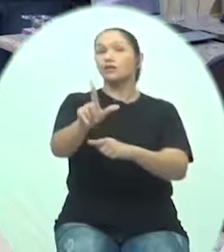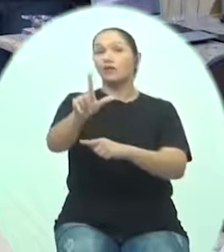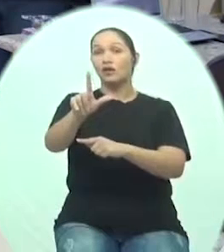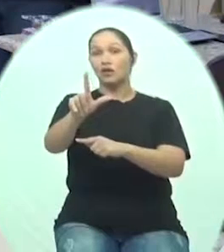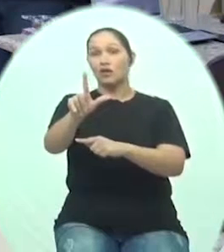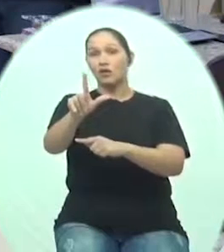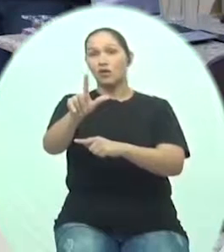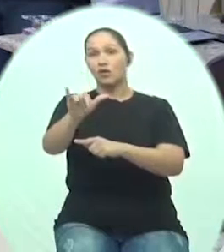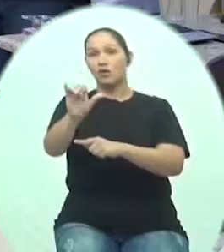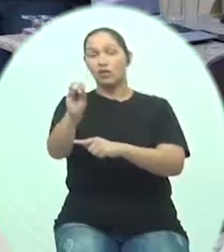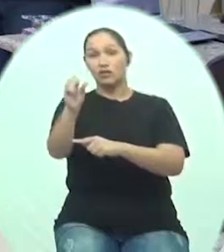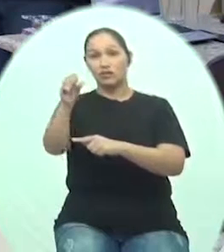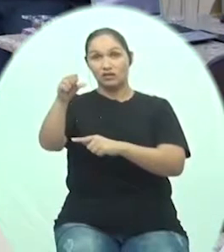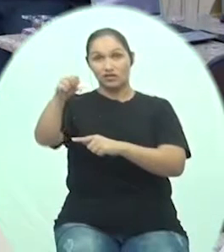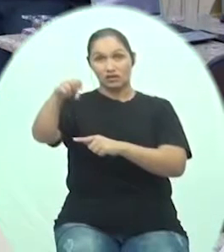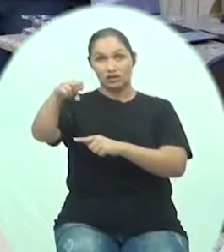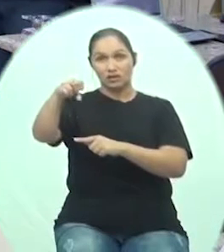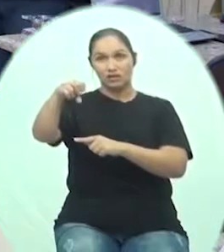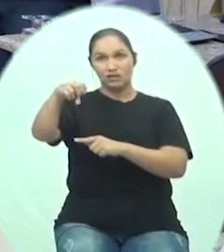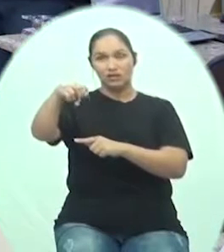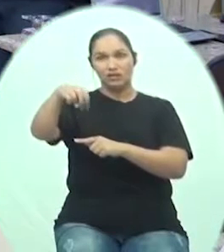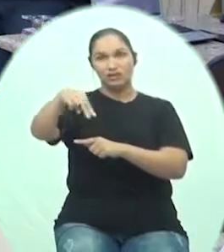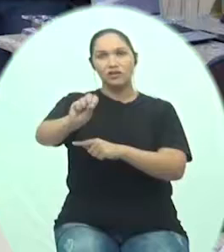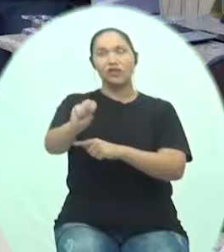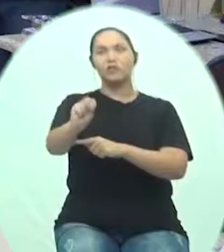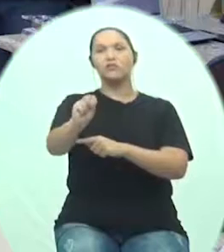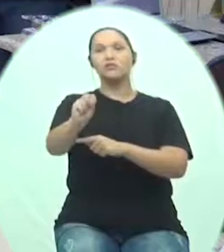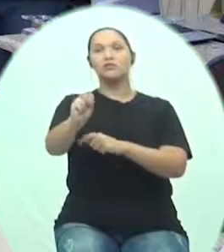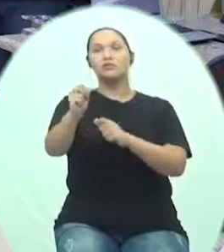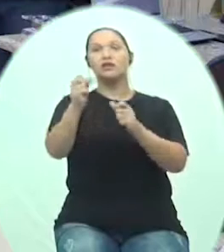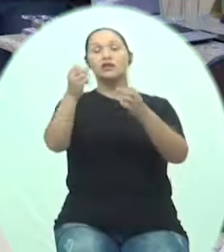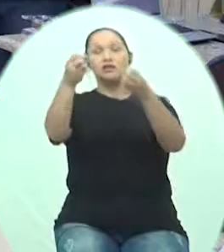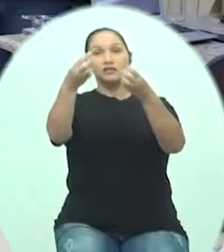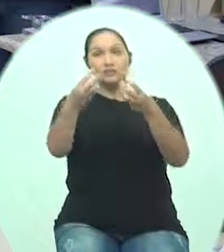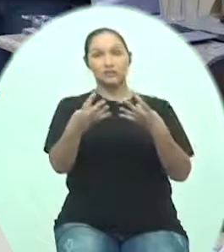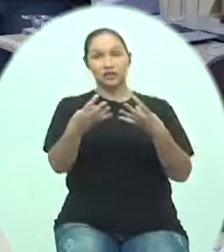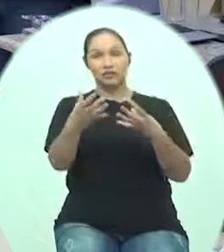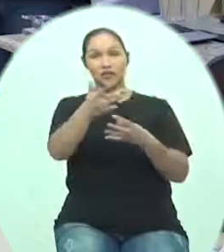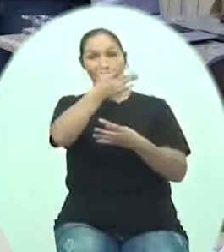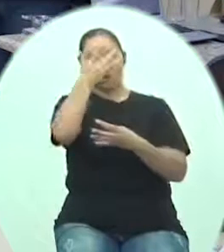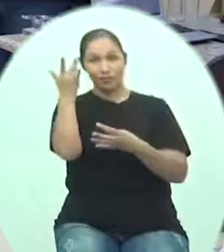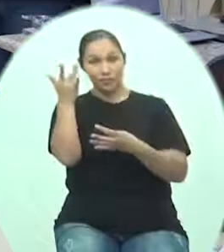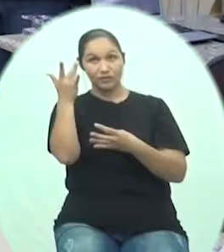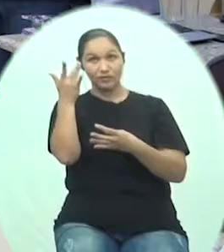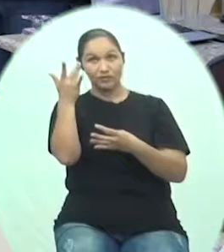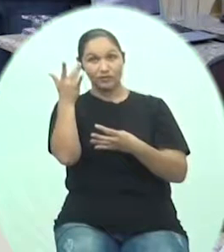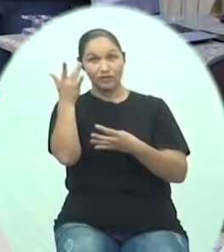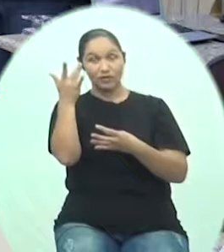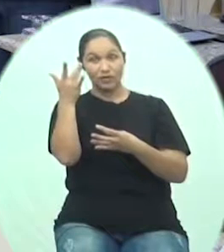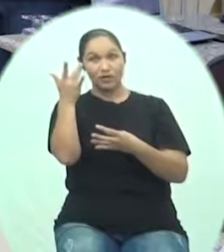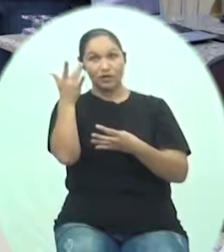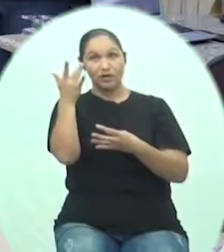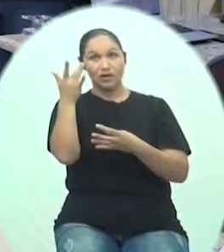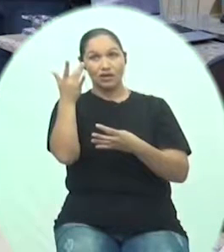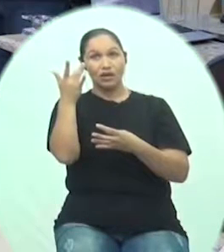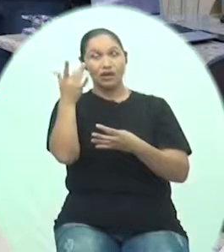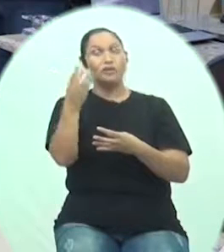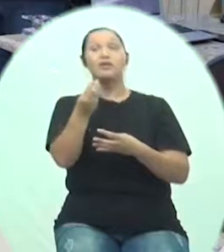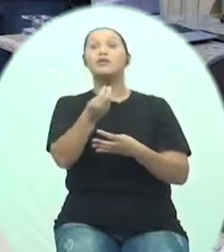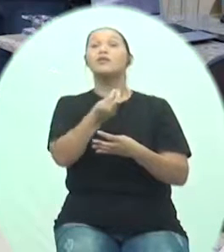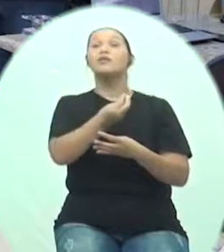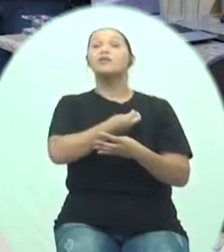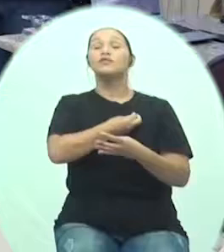que não vive para servir não serve para viver o dinheiro quando bem usado quando bem aplicado se